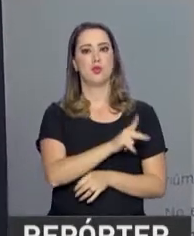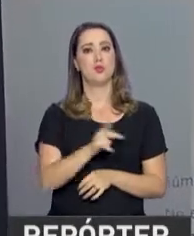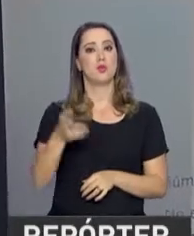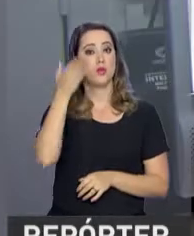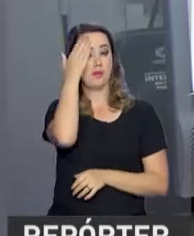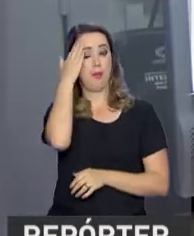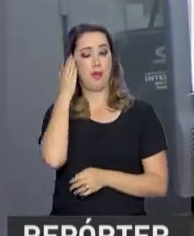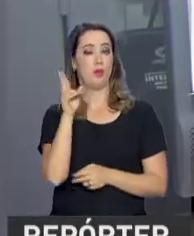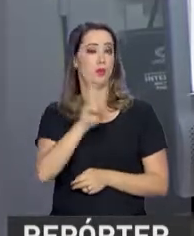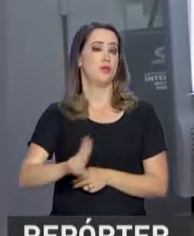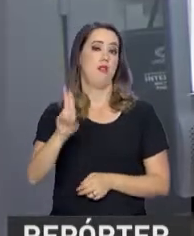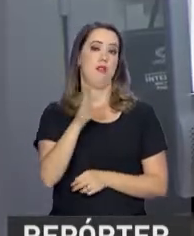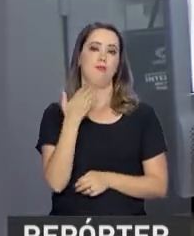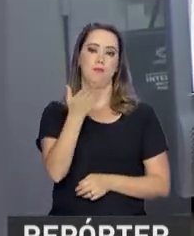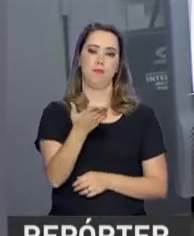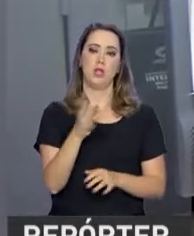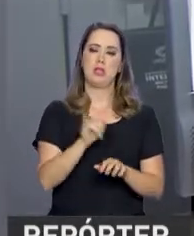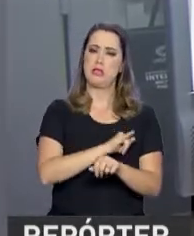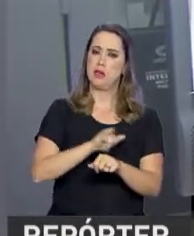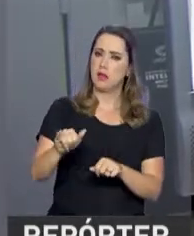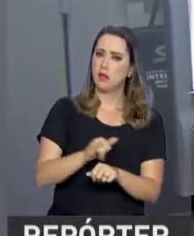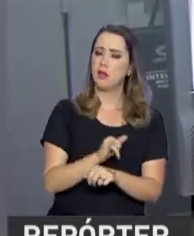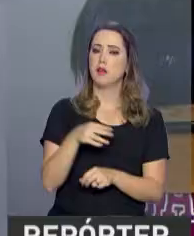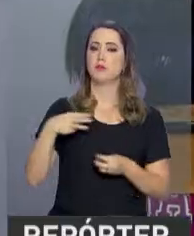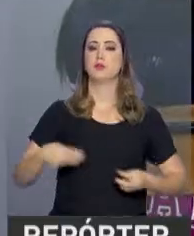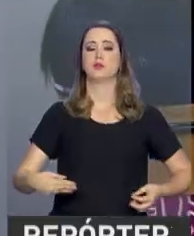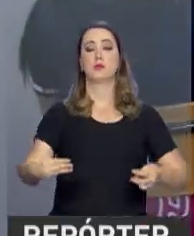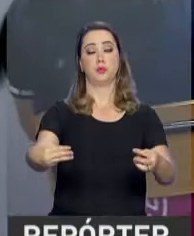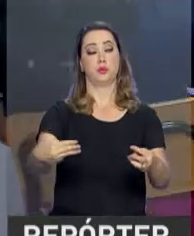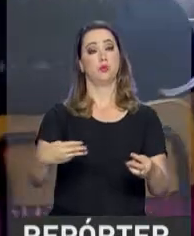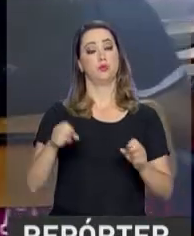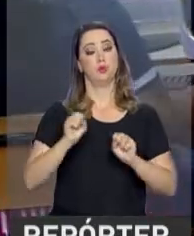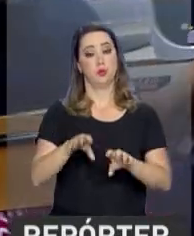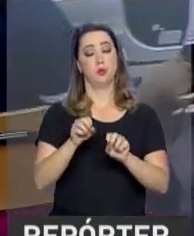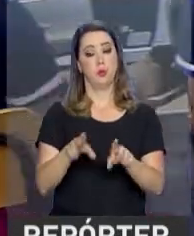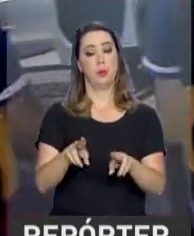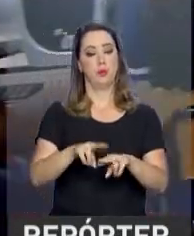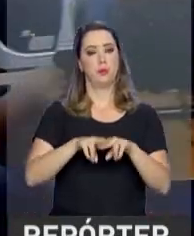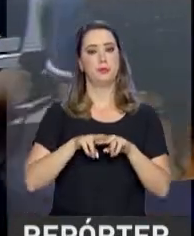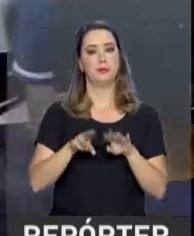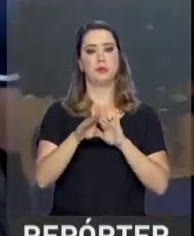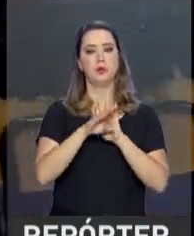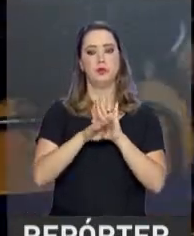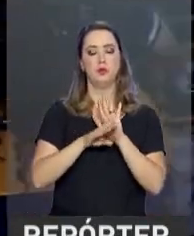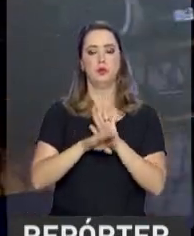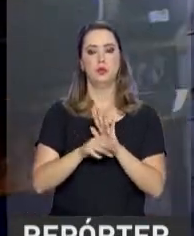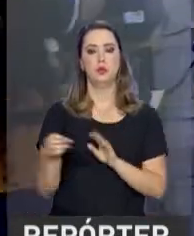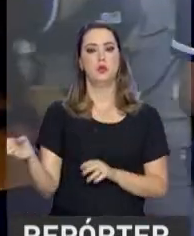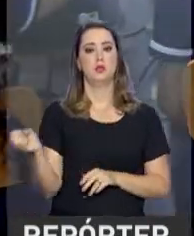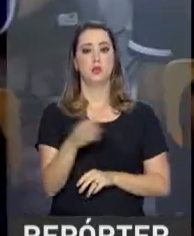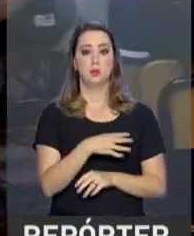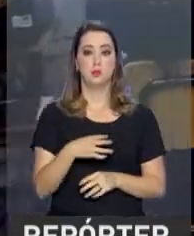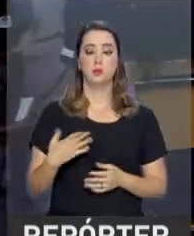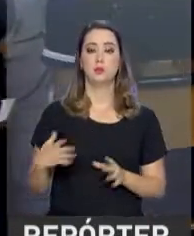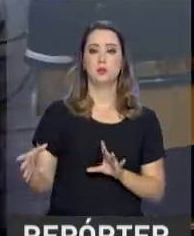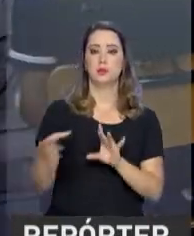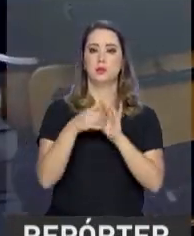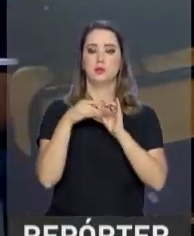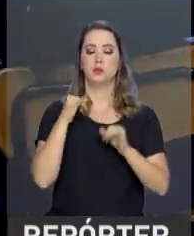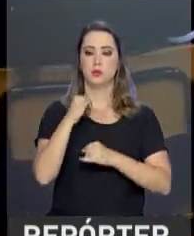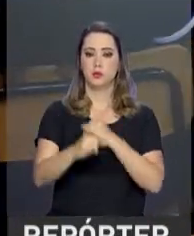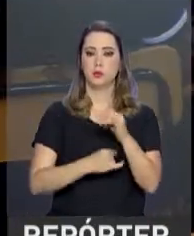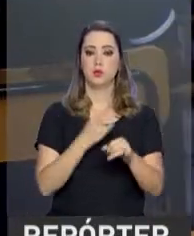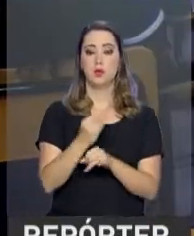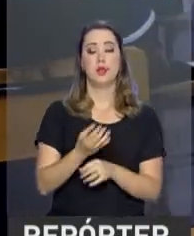orientados infraestrutura que o ministério da educação através do programa de inovação educação conectada